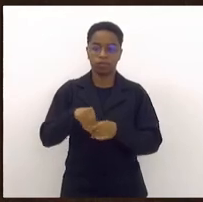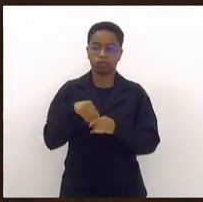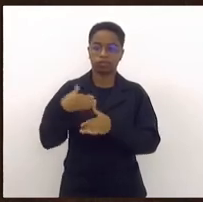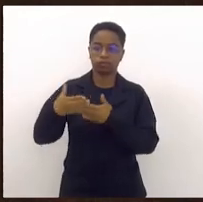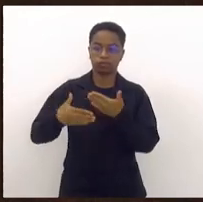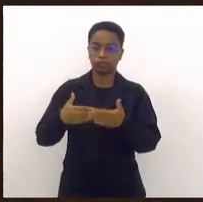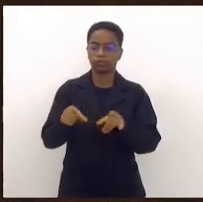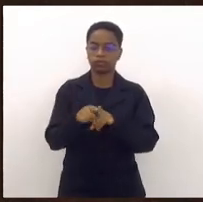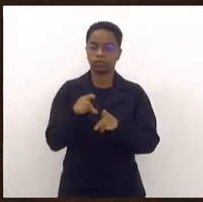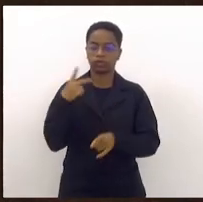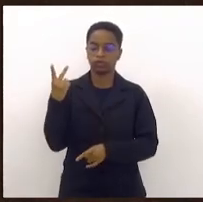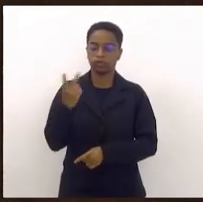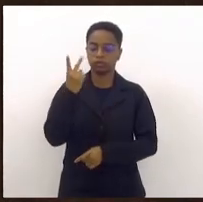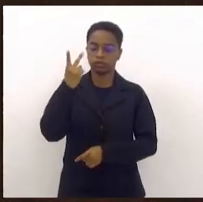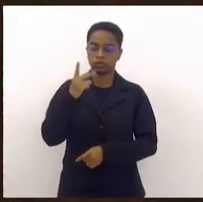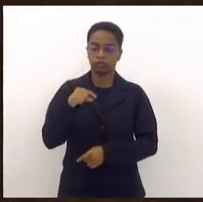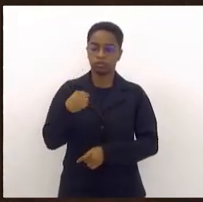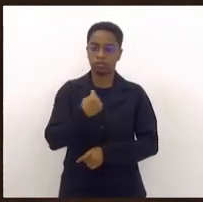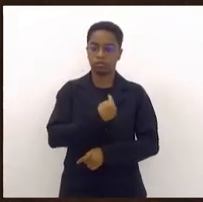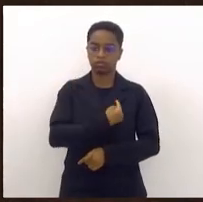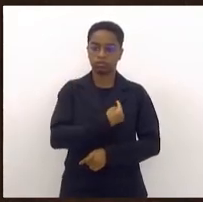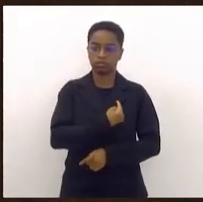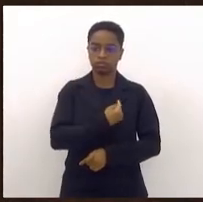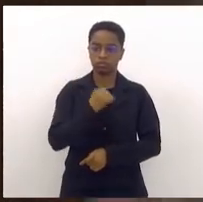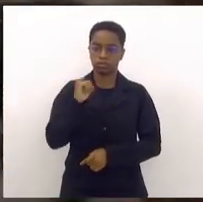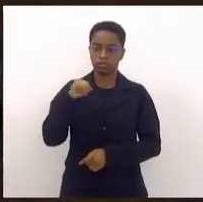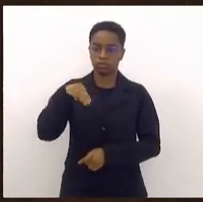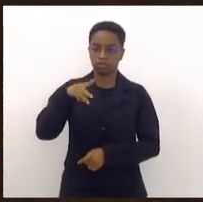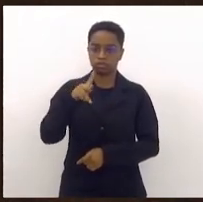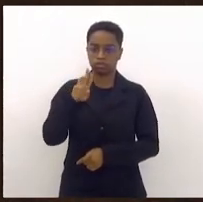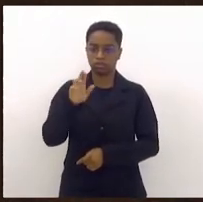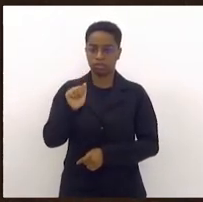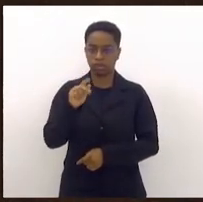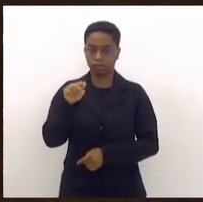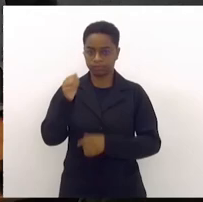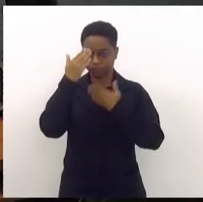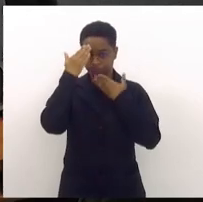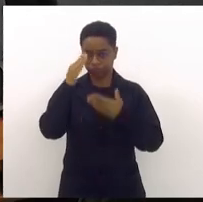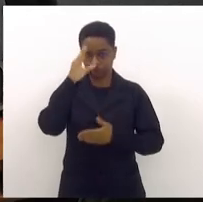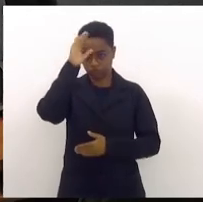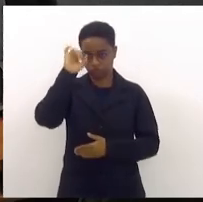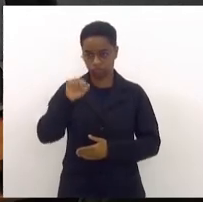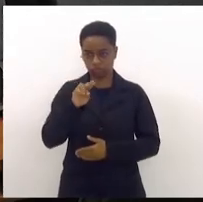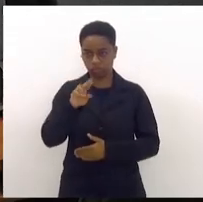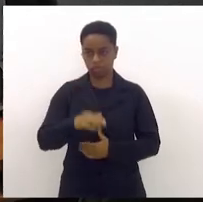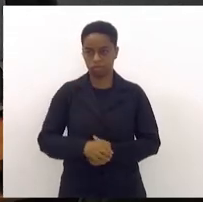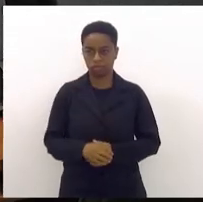e valorizar a nossa Embrapa. Obrigada, tia Ju. Presidenta.